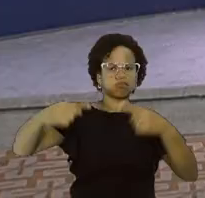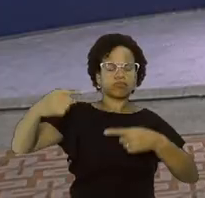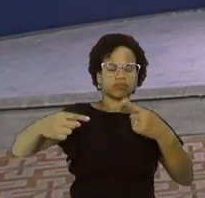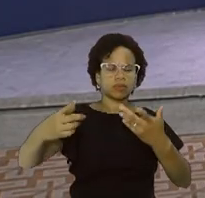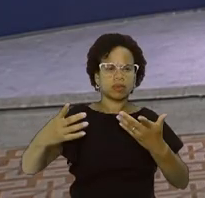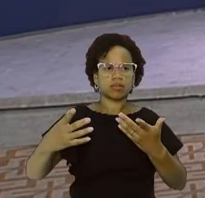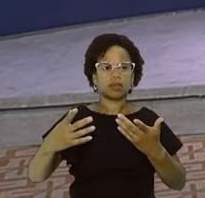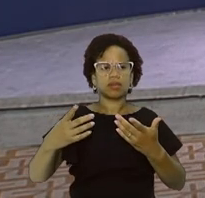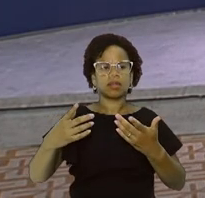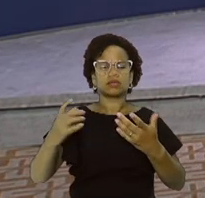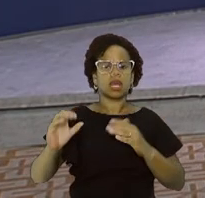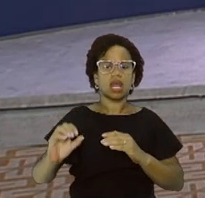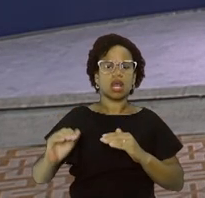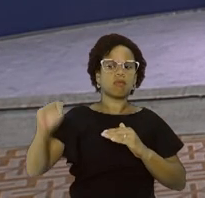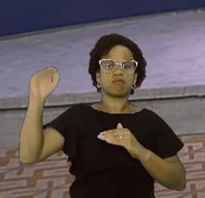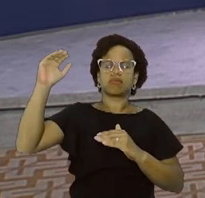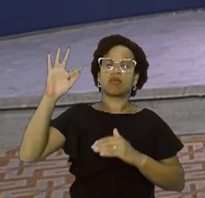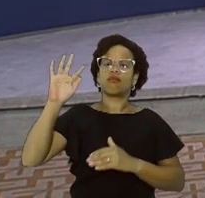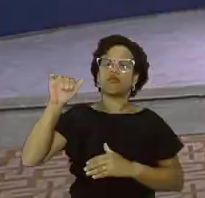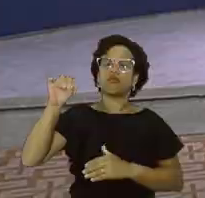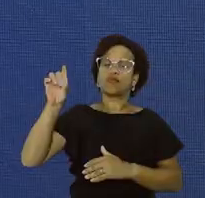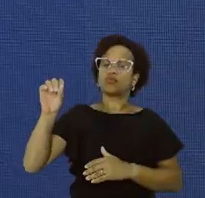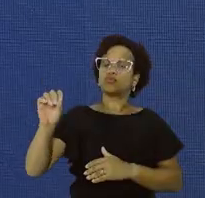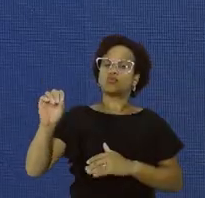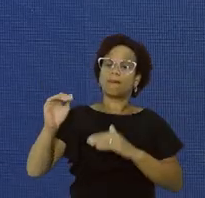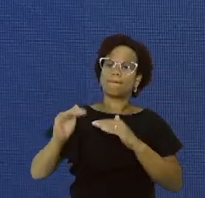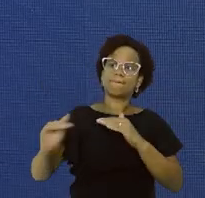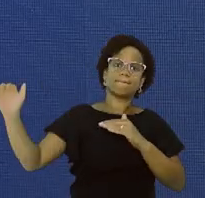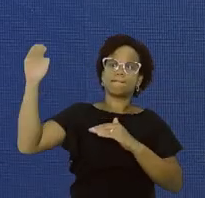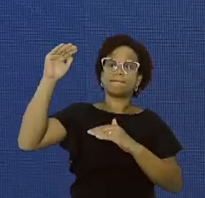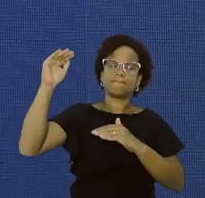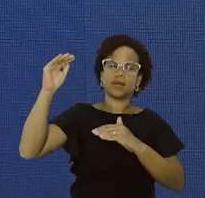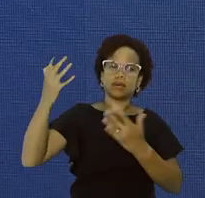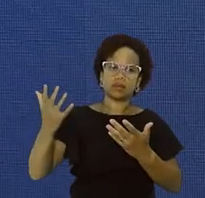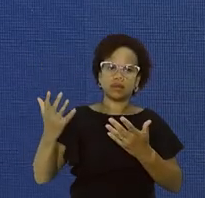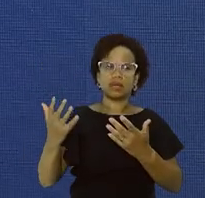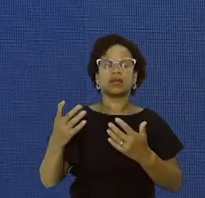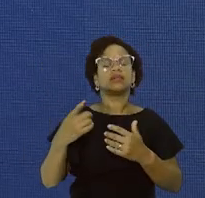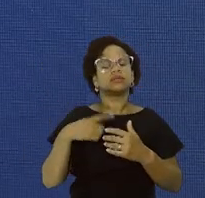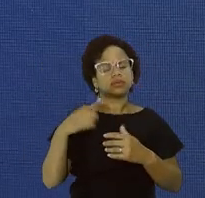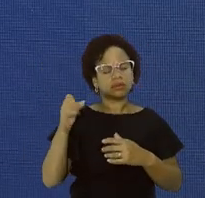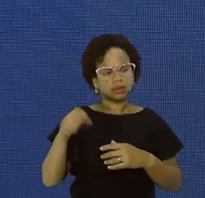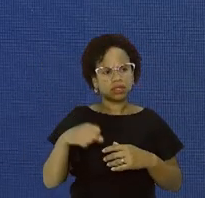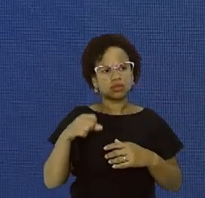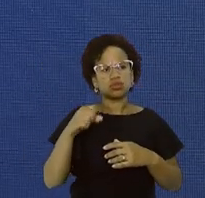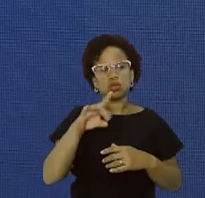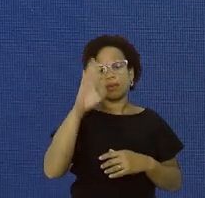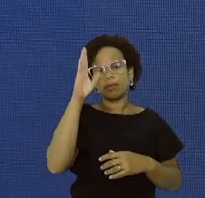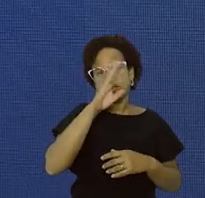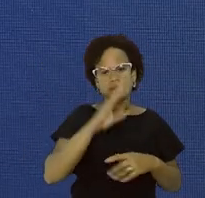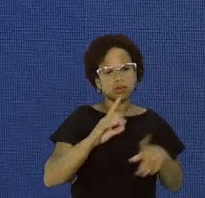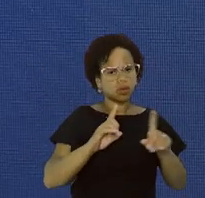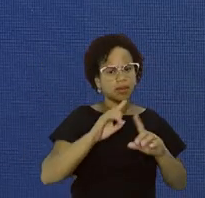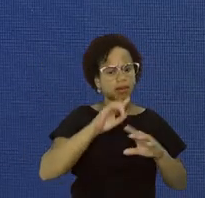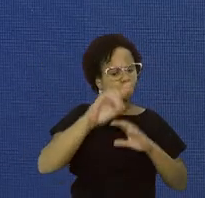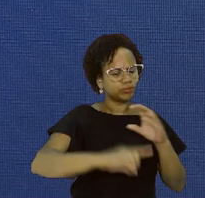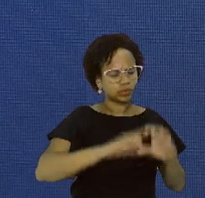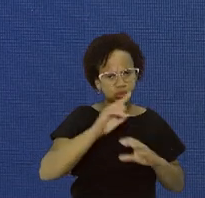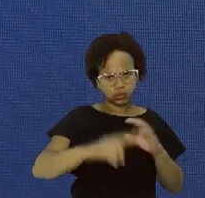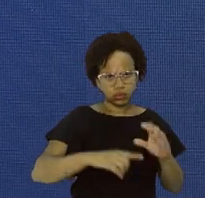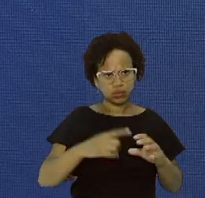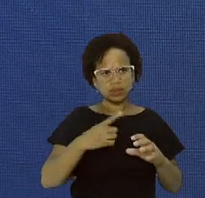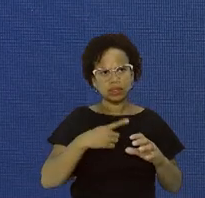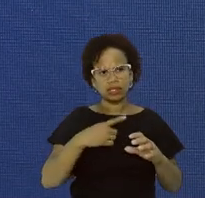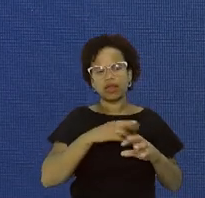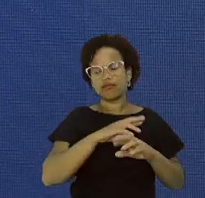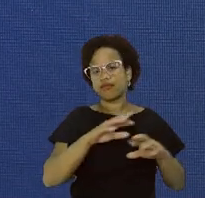Fundos soberanos Isso foi um fenômeno não só de Brasil mas Global né uma uma enxurrada de novos players